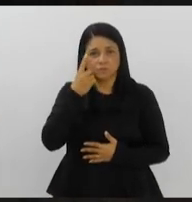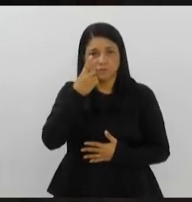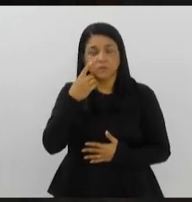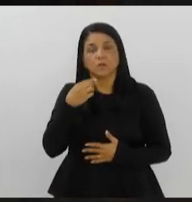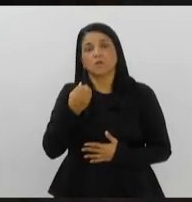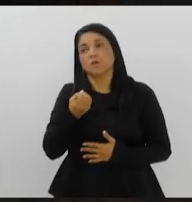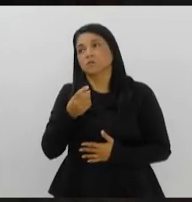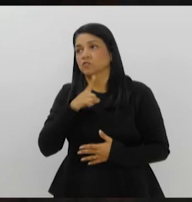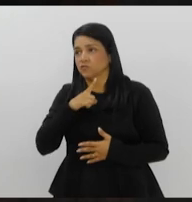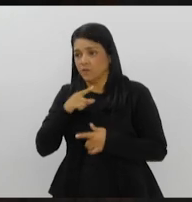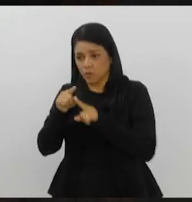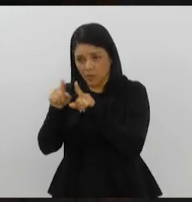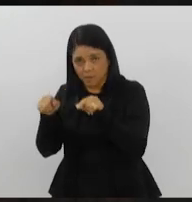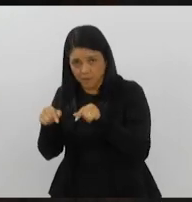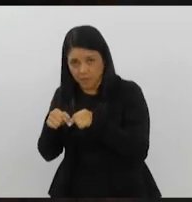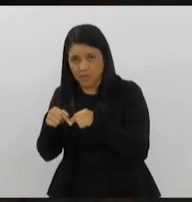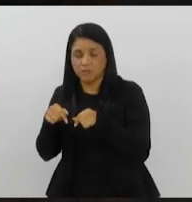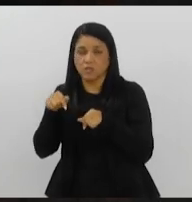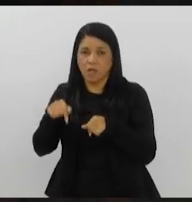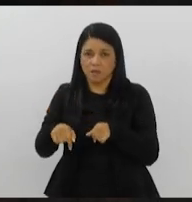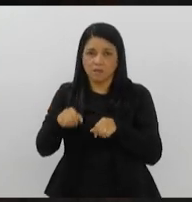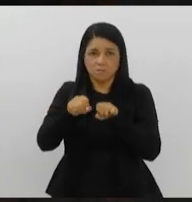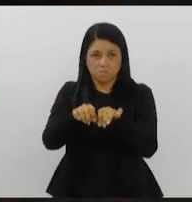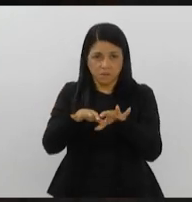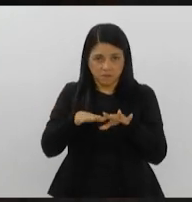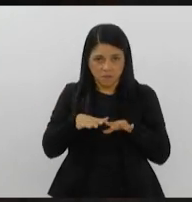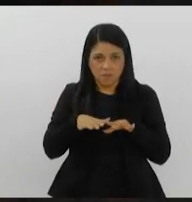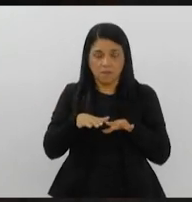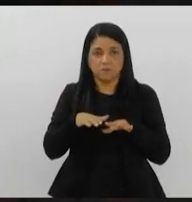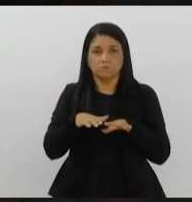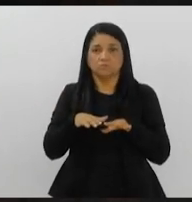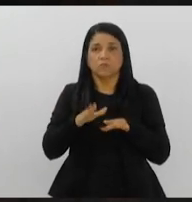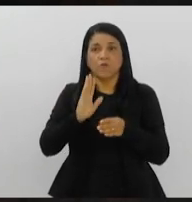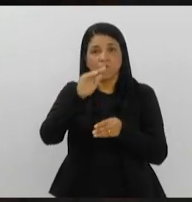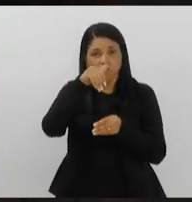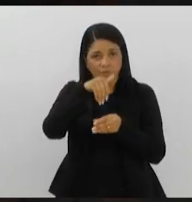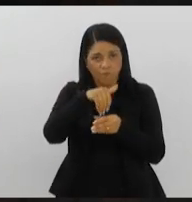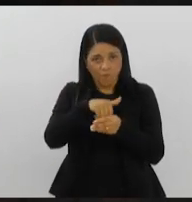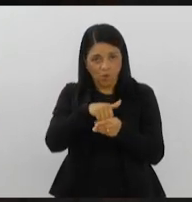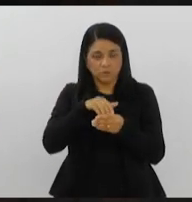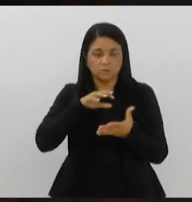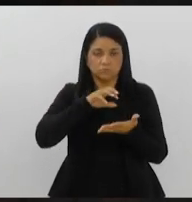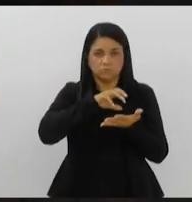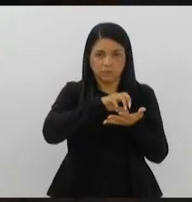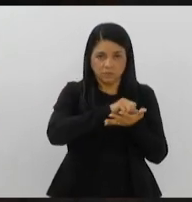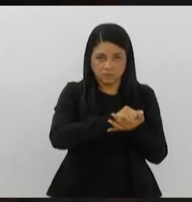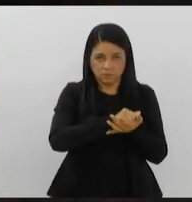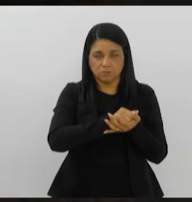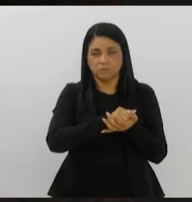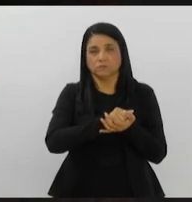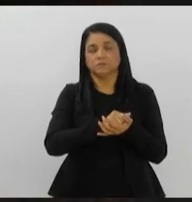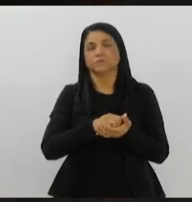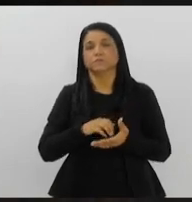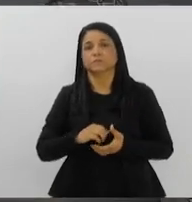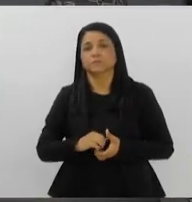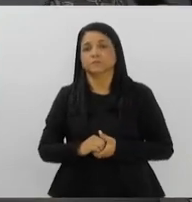gabinetes e os que aqui em plenário se encontram, que já registrem os seus